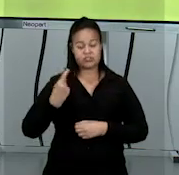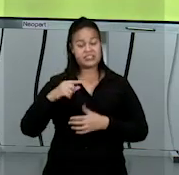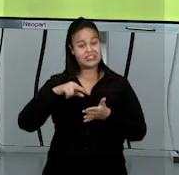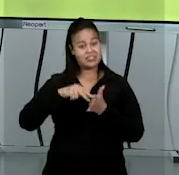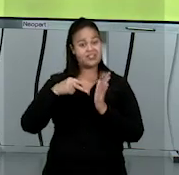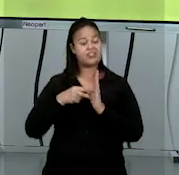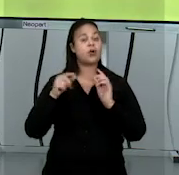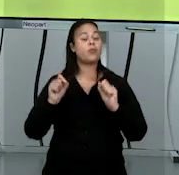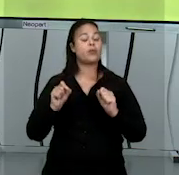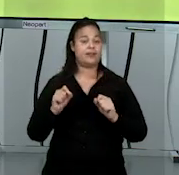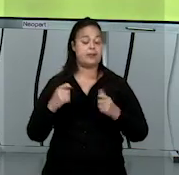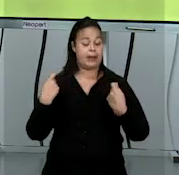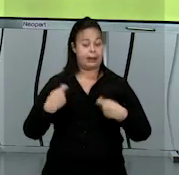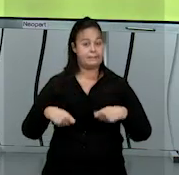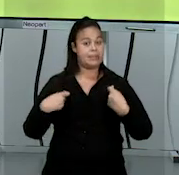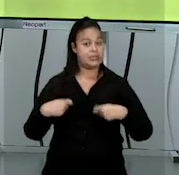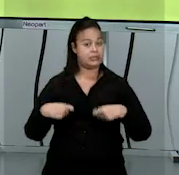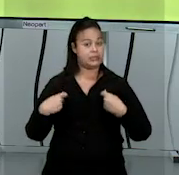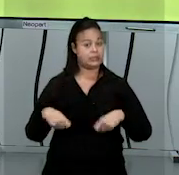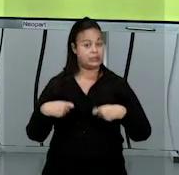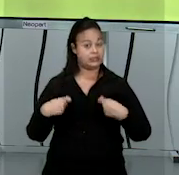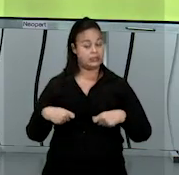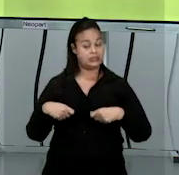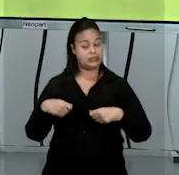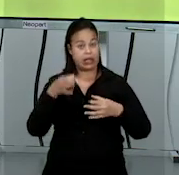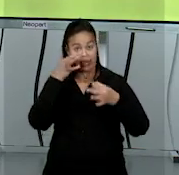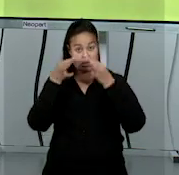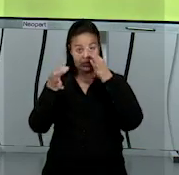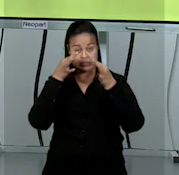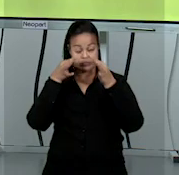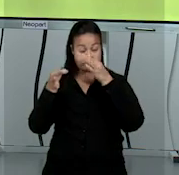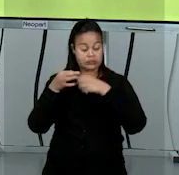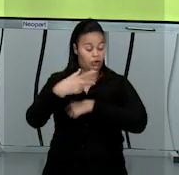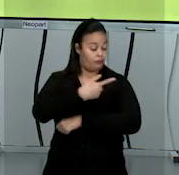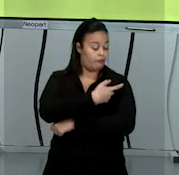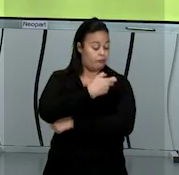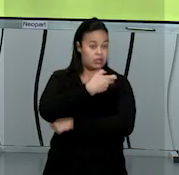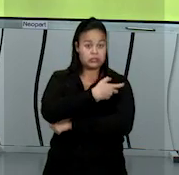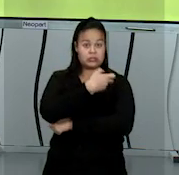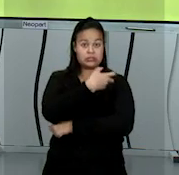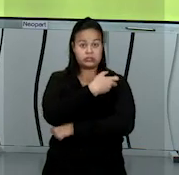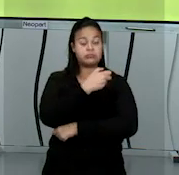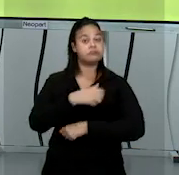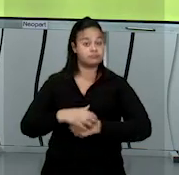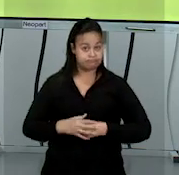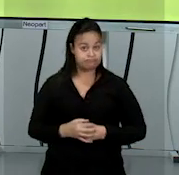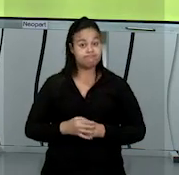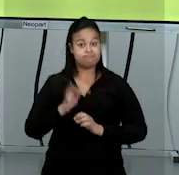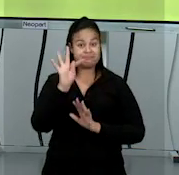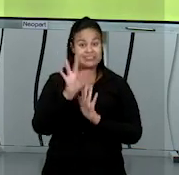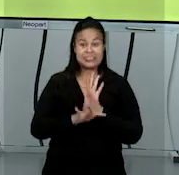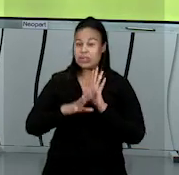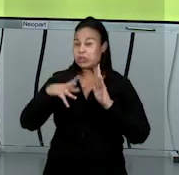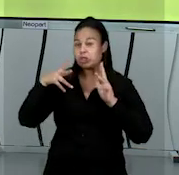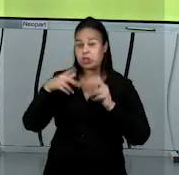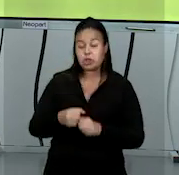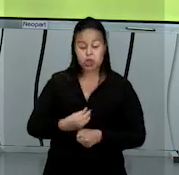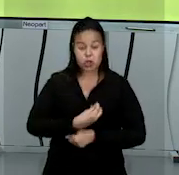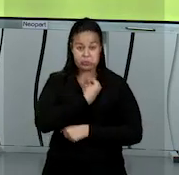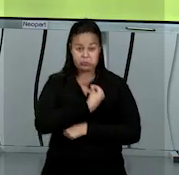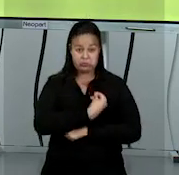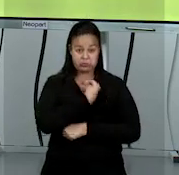significa um cuidado especial, vacinação, não é? Então tudo isso é o texto, é o que estamos